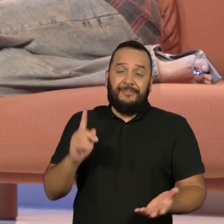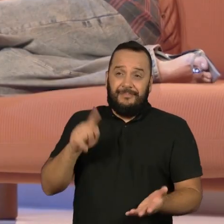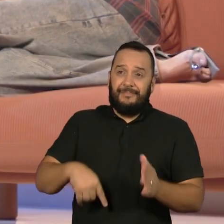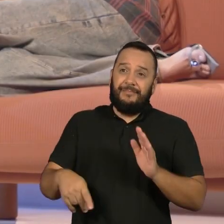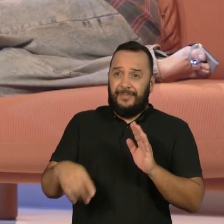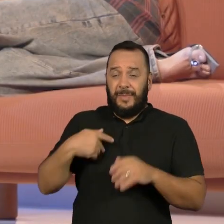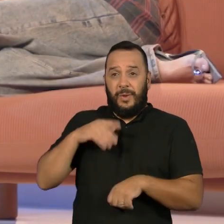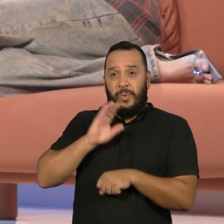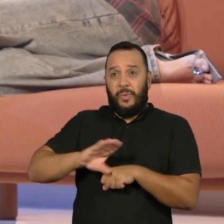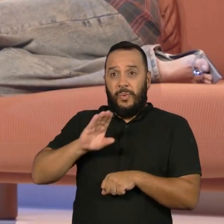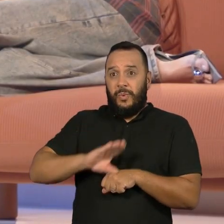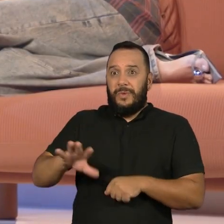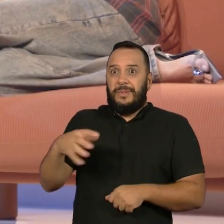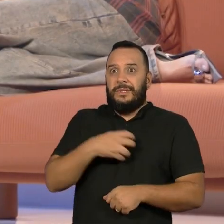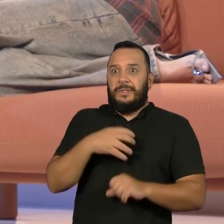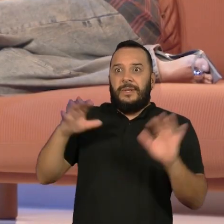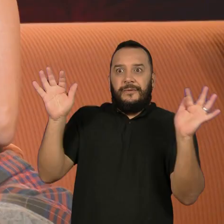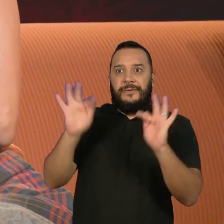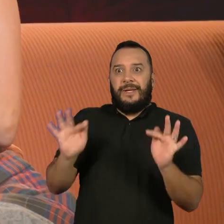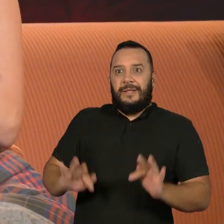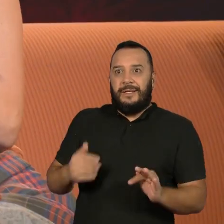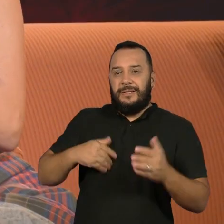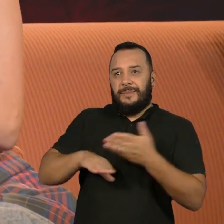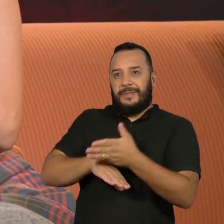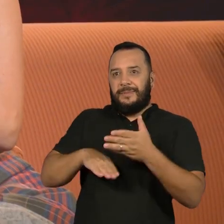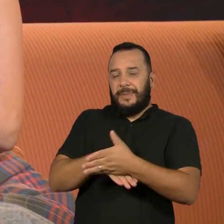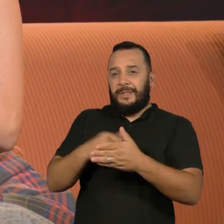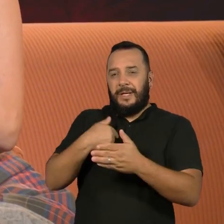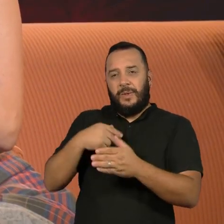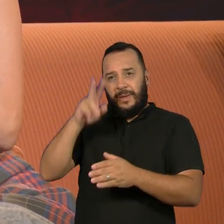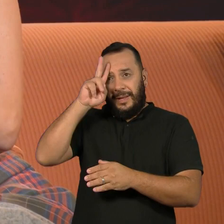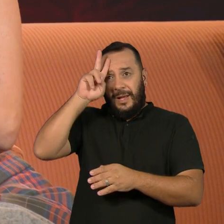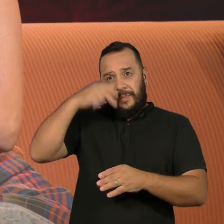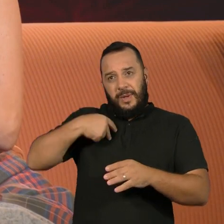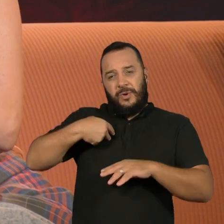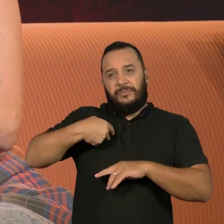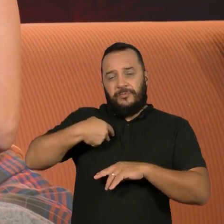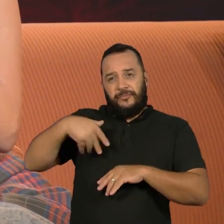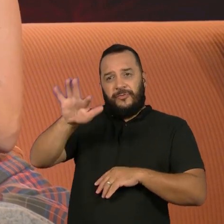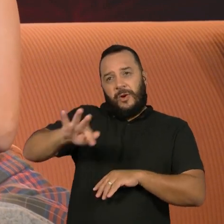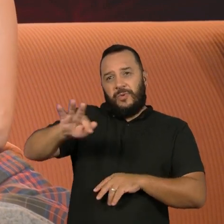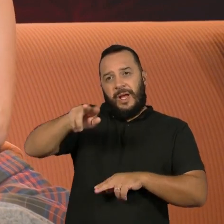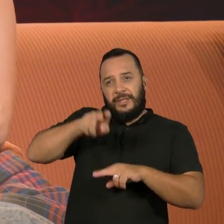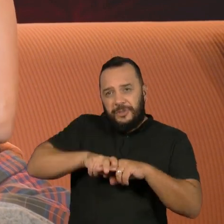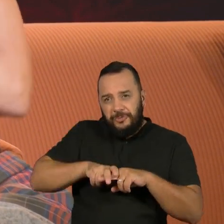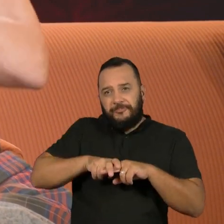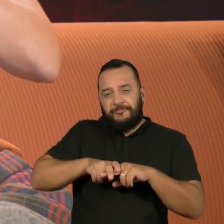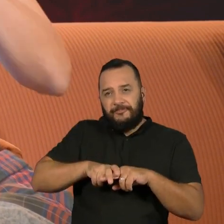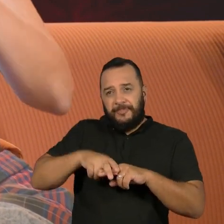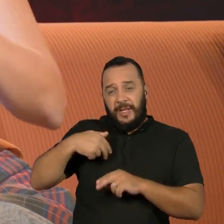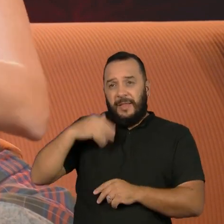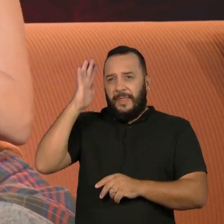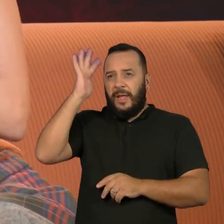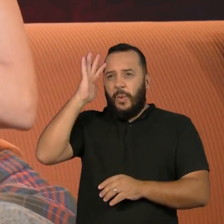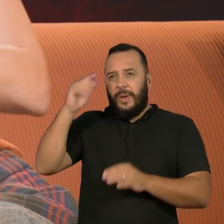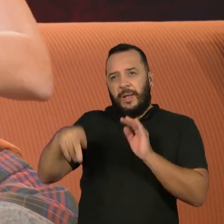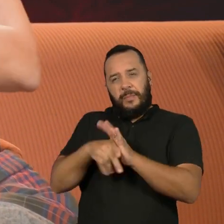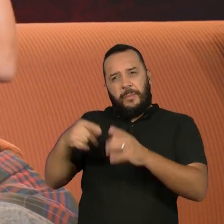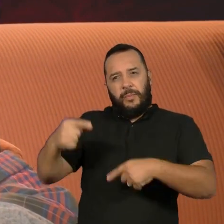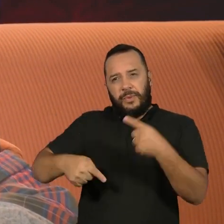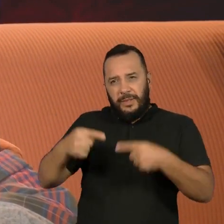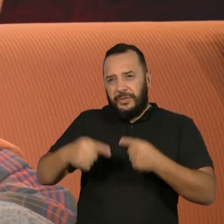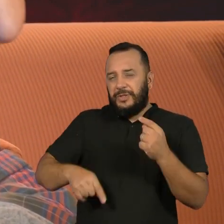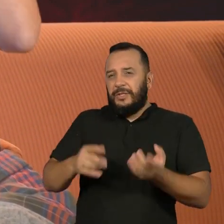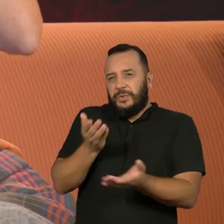eu me sentia muito feliz indo. Eu me lembro que eu sentava na faculdade para assistir uma aula de teoria política, né? Estudar